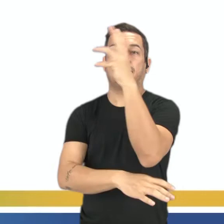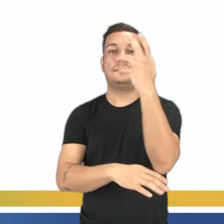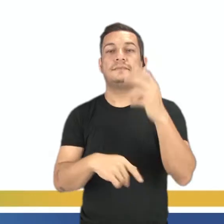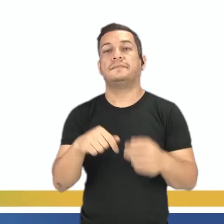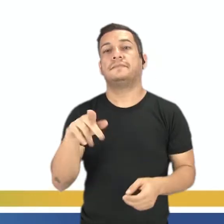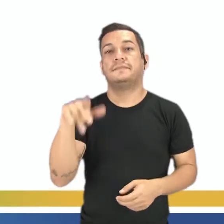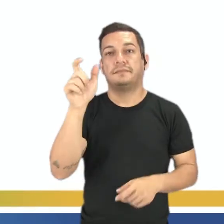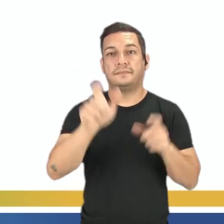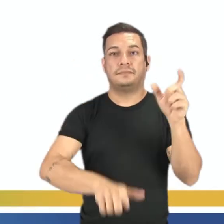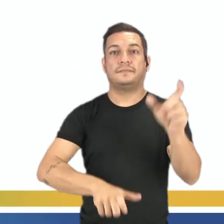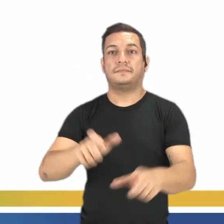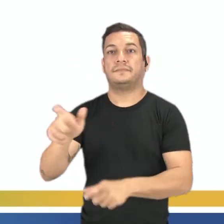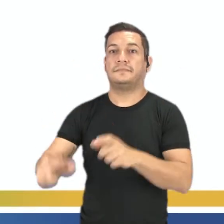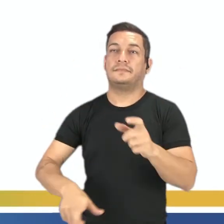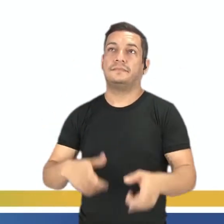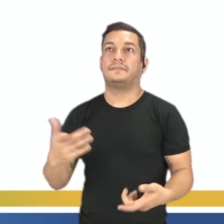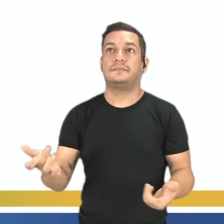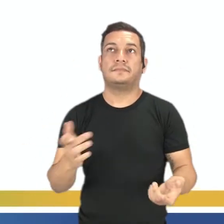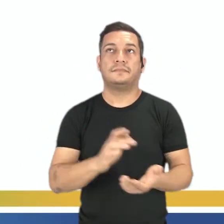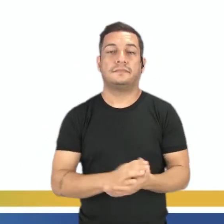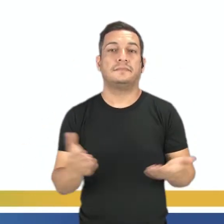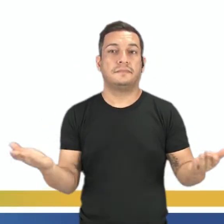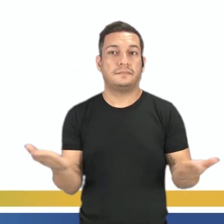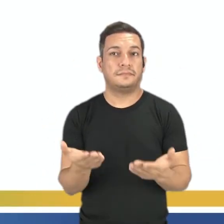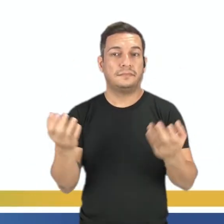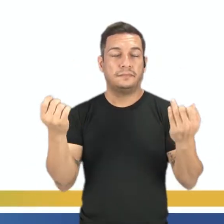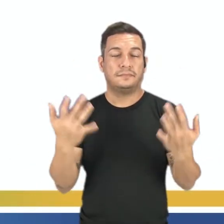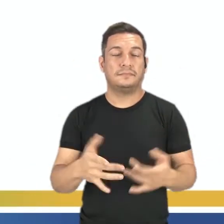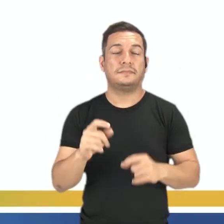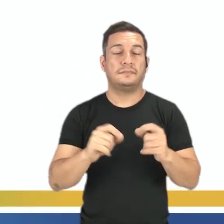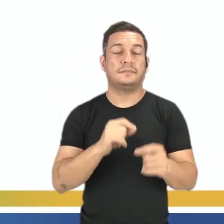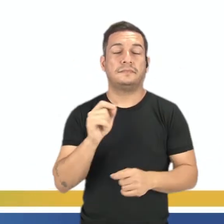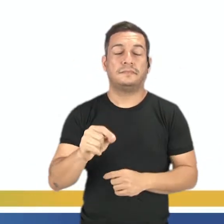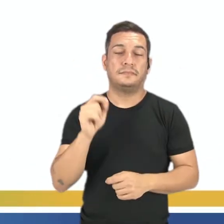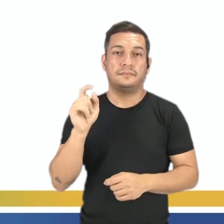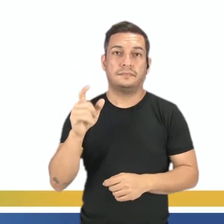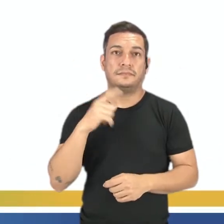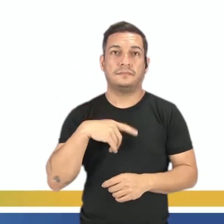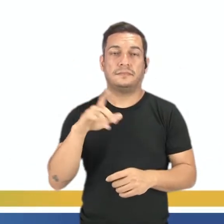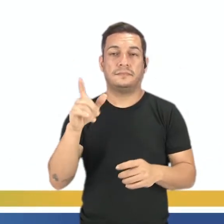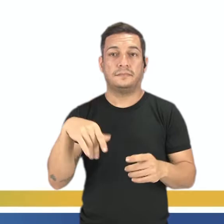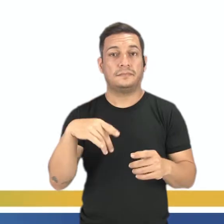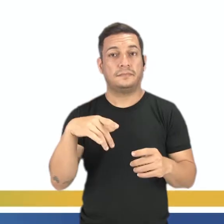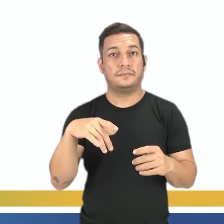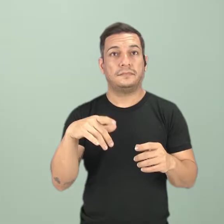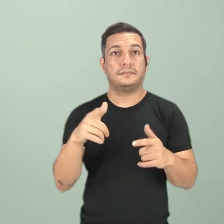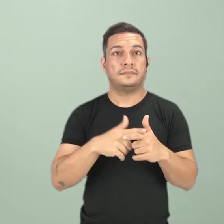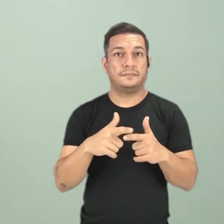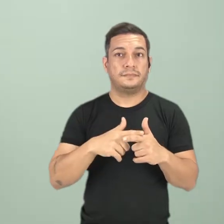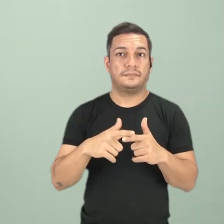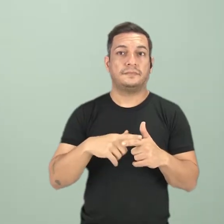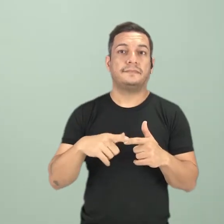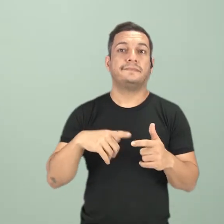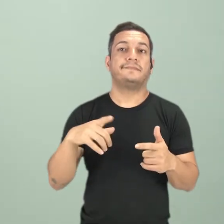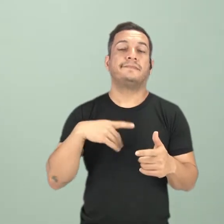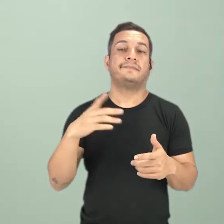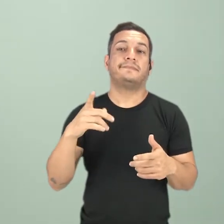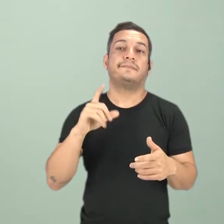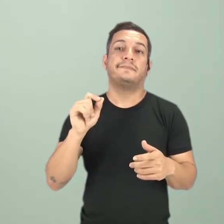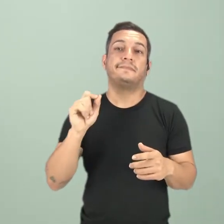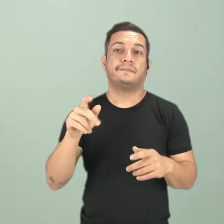são eles, né? E onde vive. Hoje nós vamos falar sobre os conflitos de terra envolvendo esses povos da floresta. Então nós